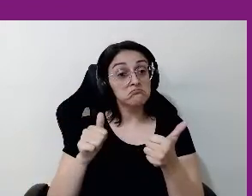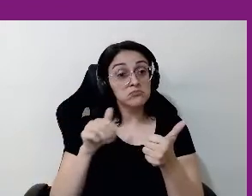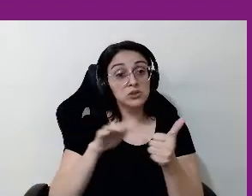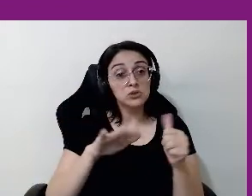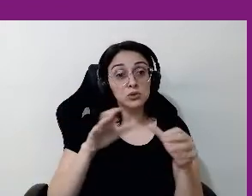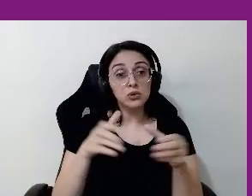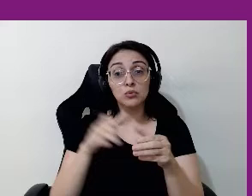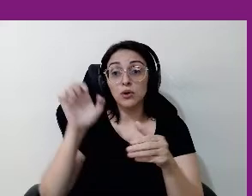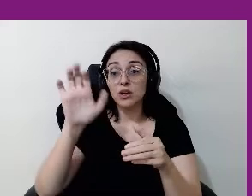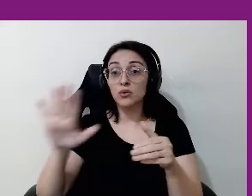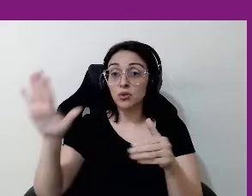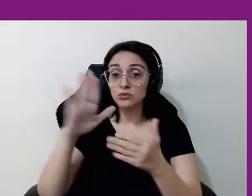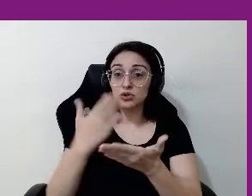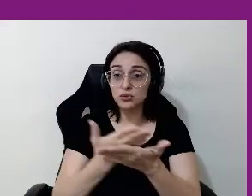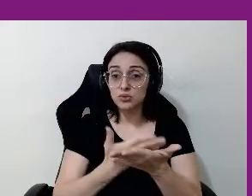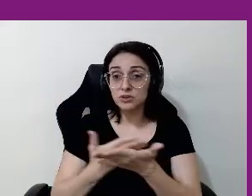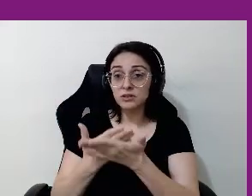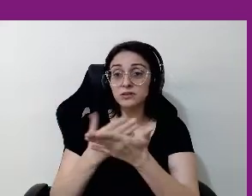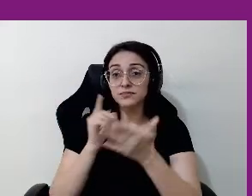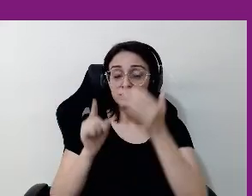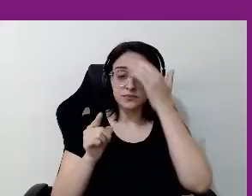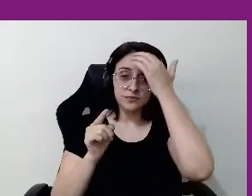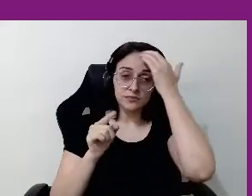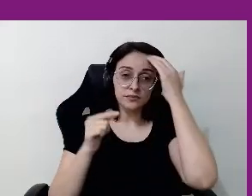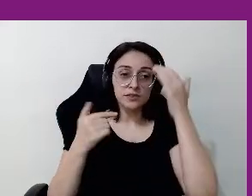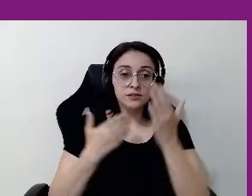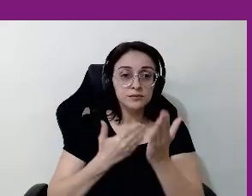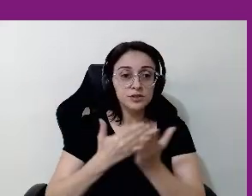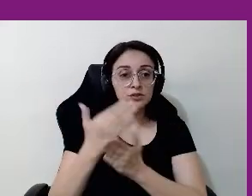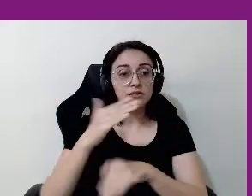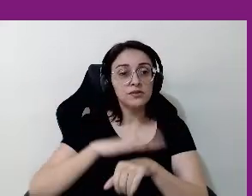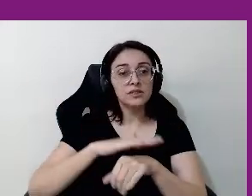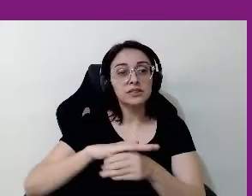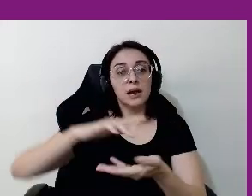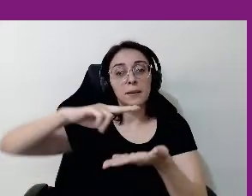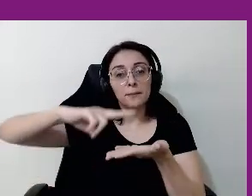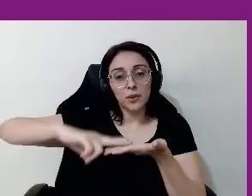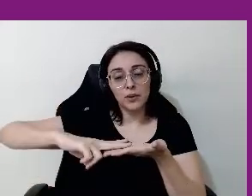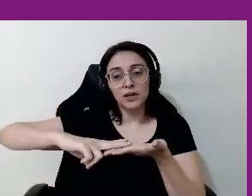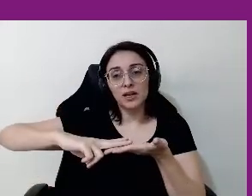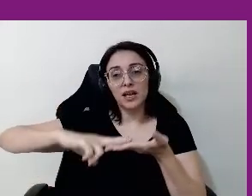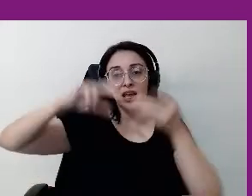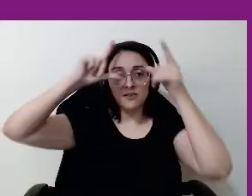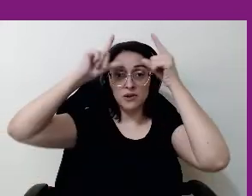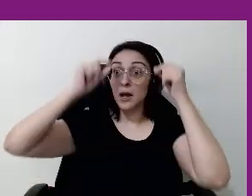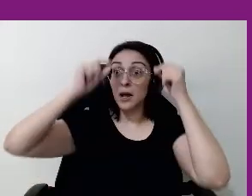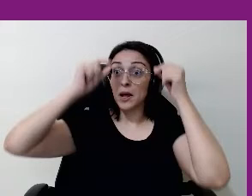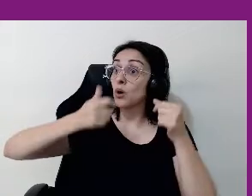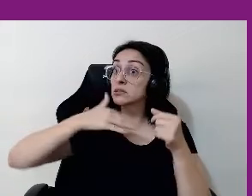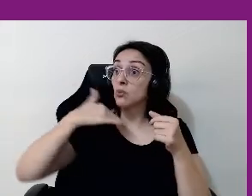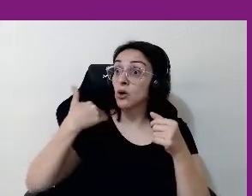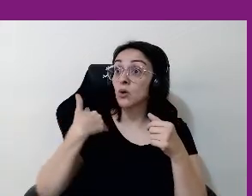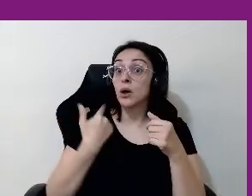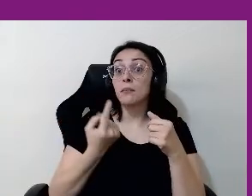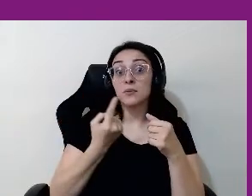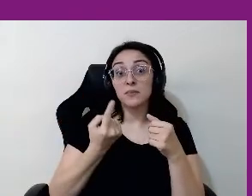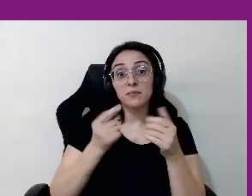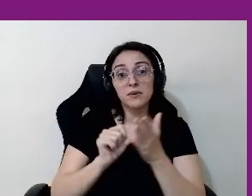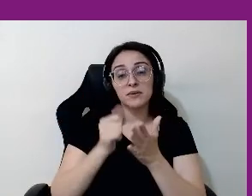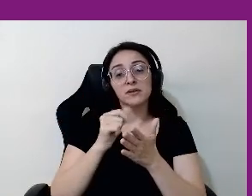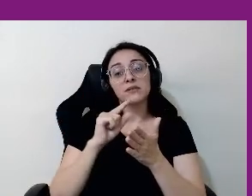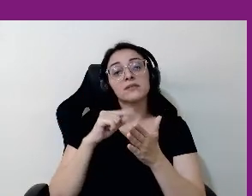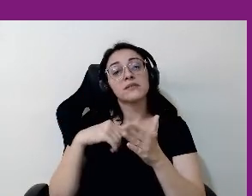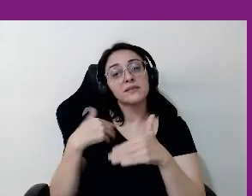grupos europeus estão estudando isso. A gente começou a fazer prona na época, as enfermeiras quase morreram no primeiro caso, mas a gente está